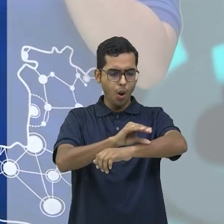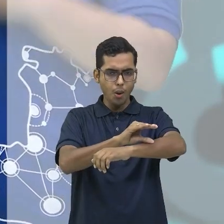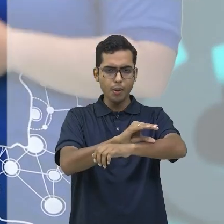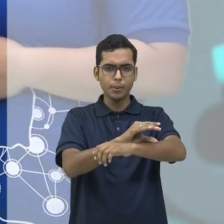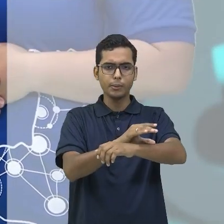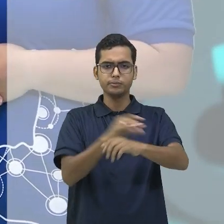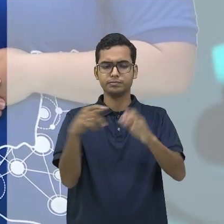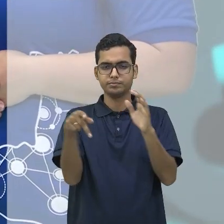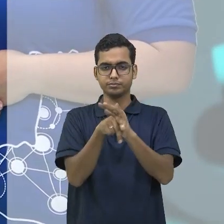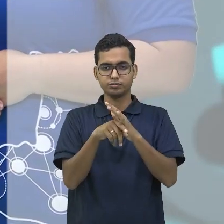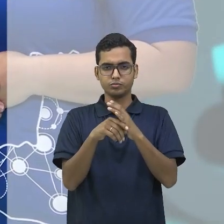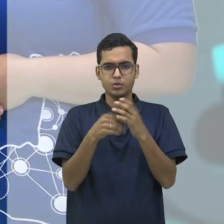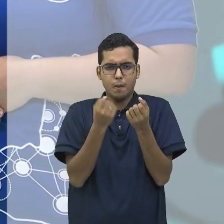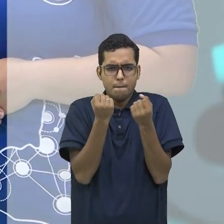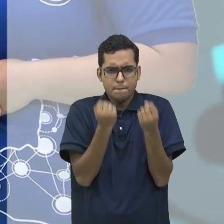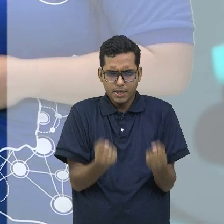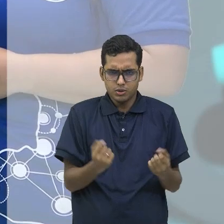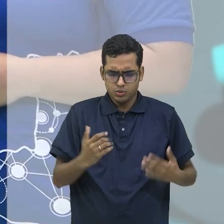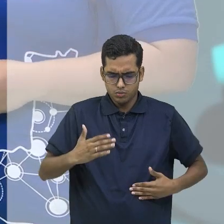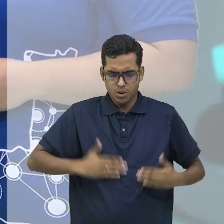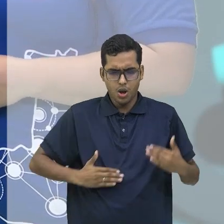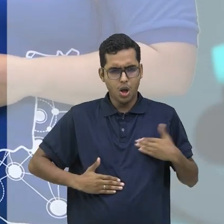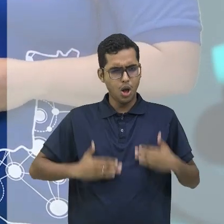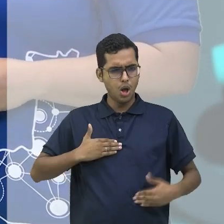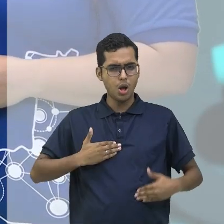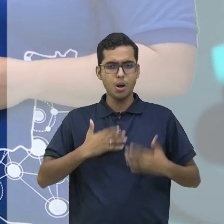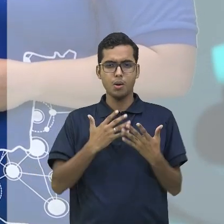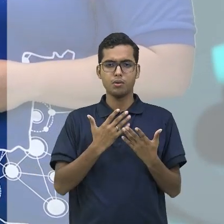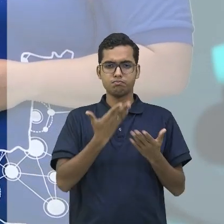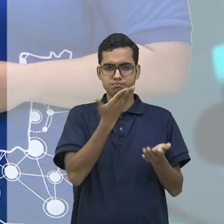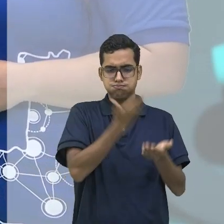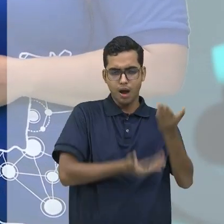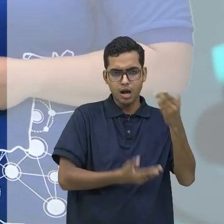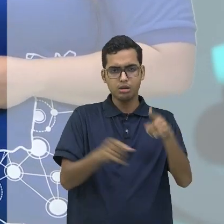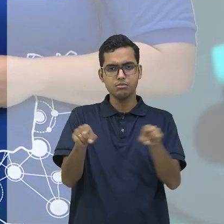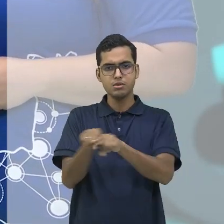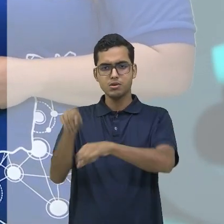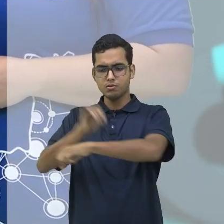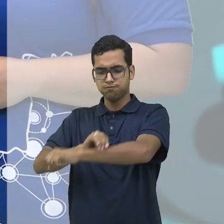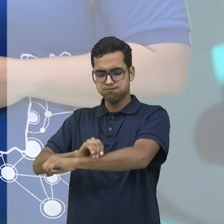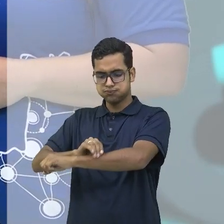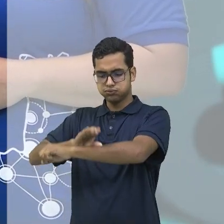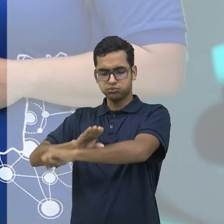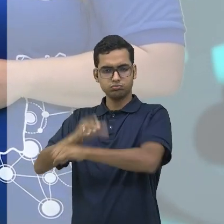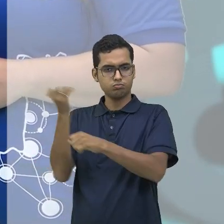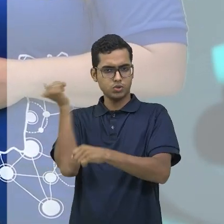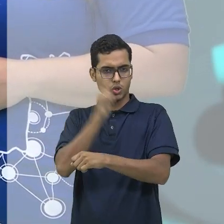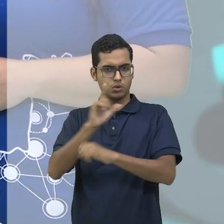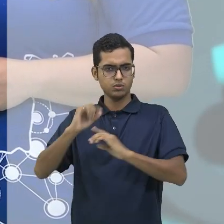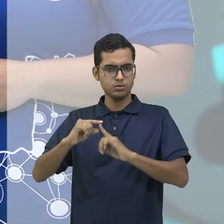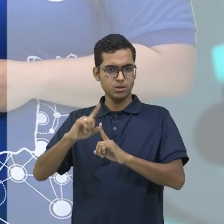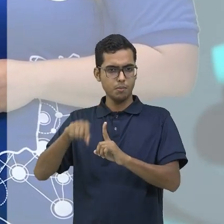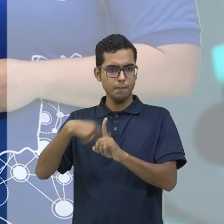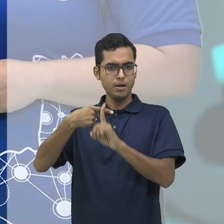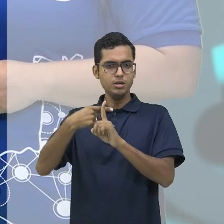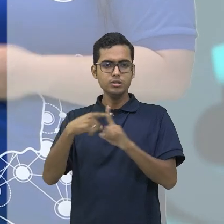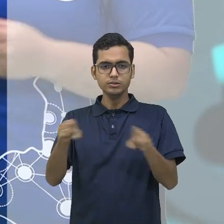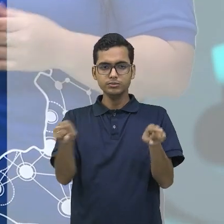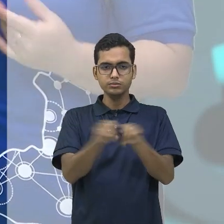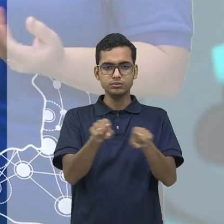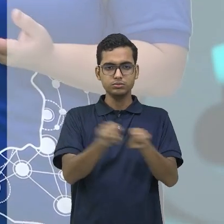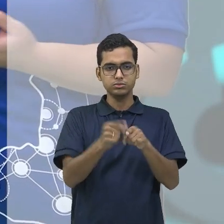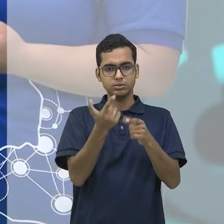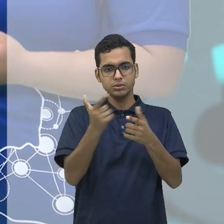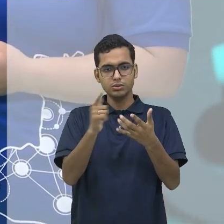ganha massa muscular, não é mesmo? Outro benefício é a diminuição do estresse e sintomas de ansiedade.